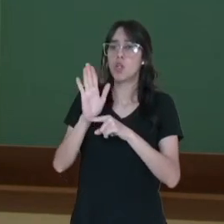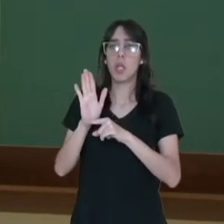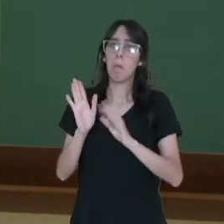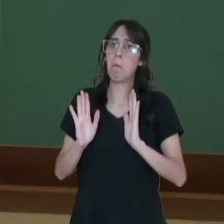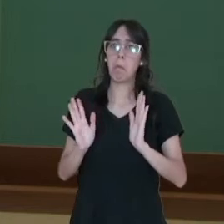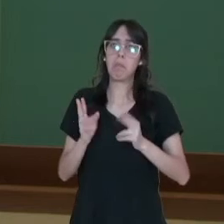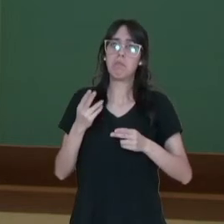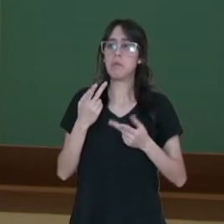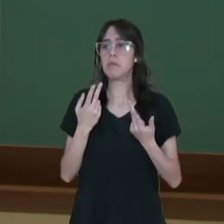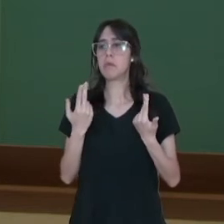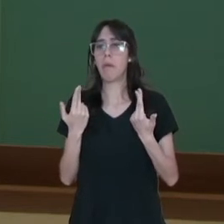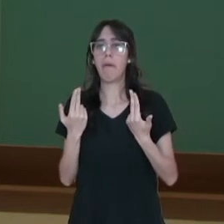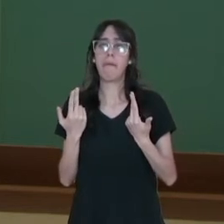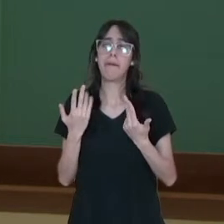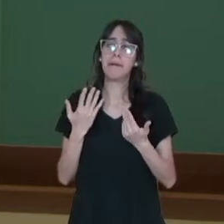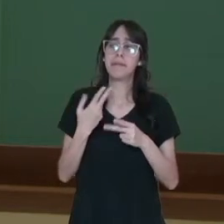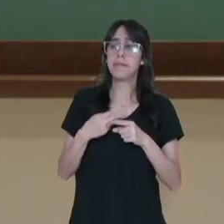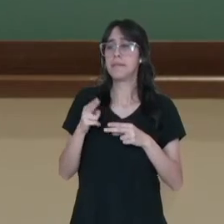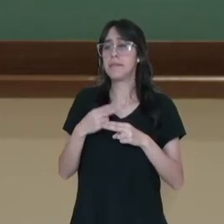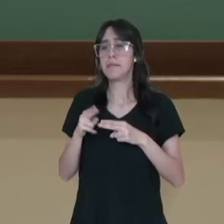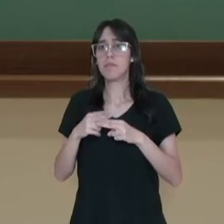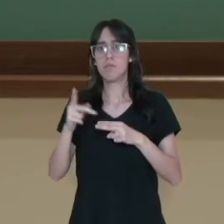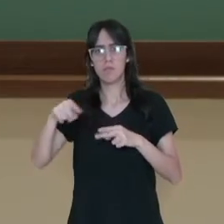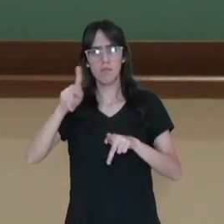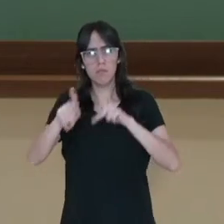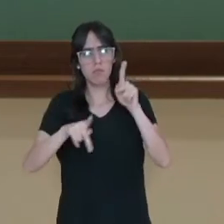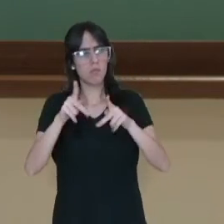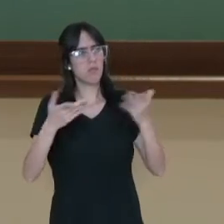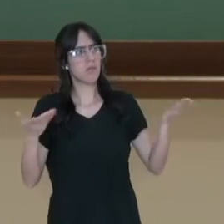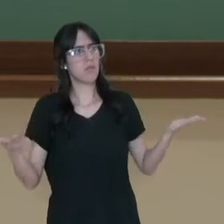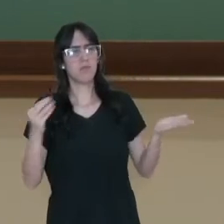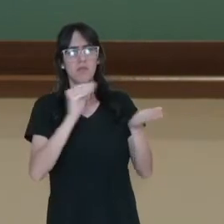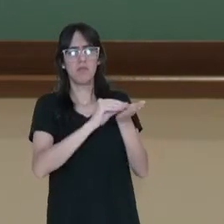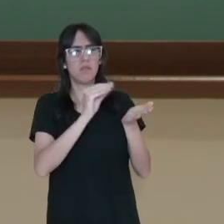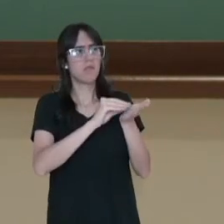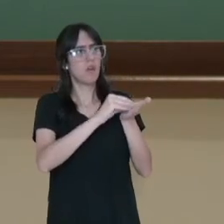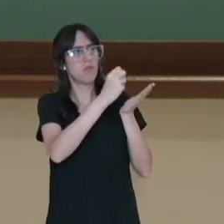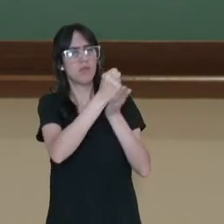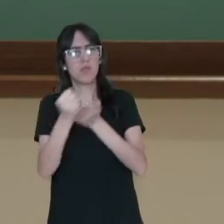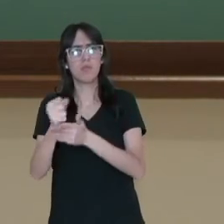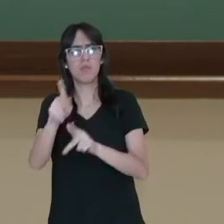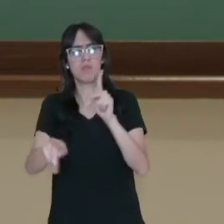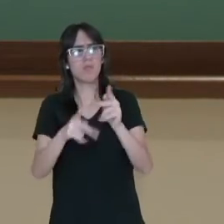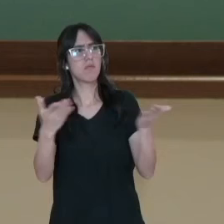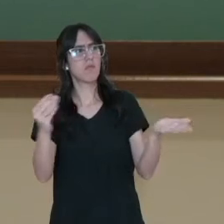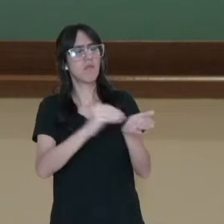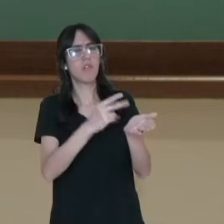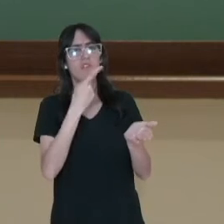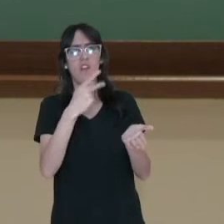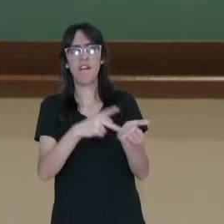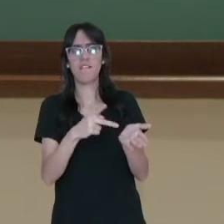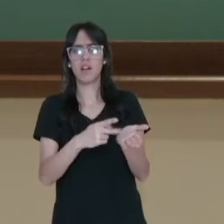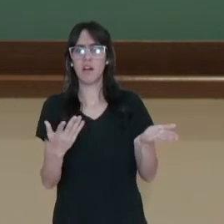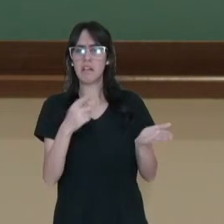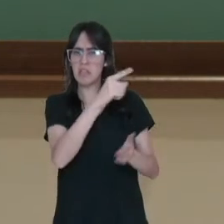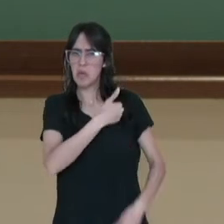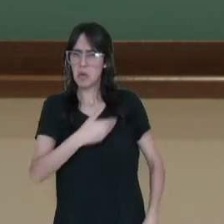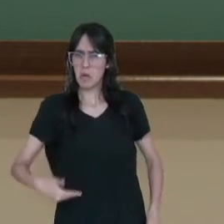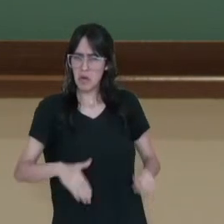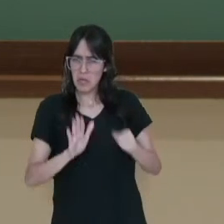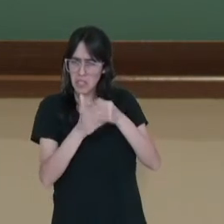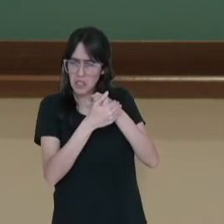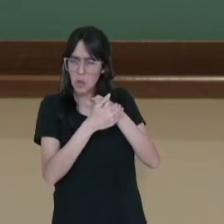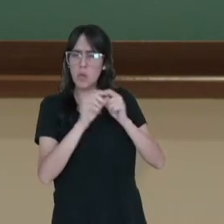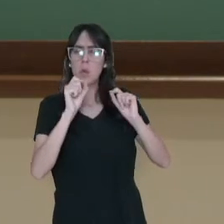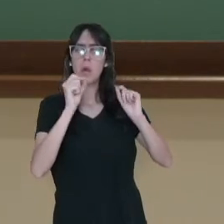enorme desconfiança da população, principalmente pela falta de transparência. O que o governo poderia tentar esconder para